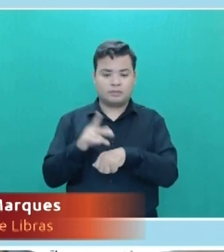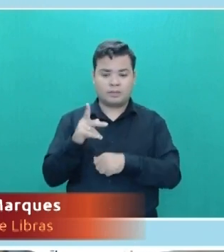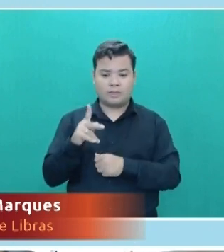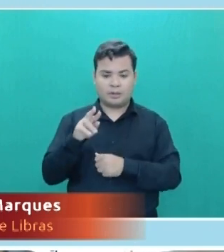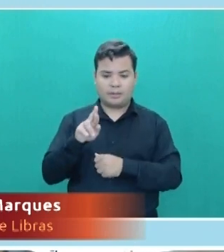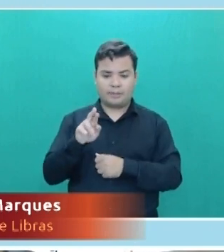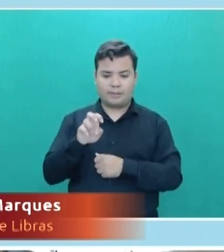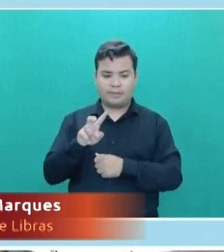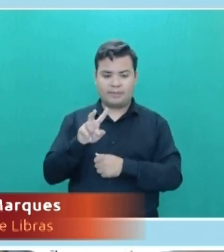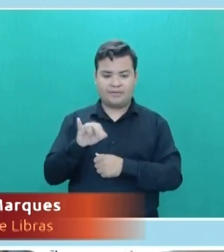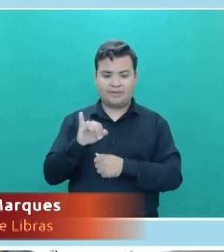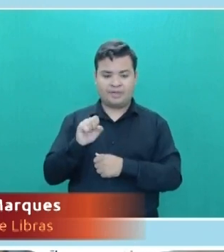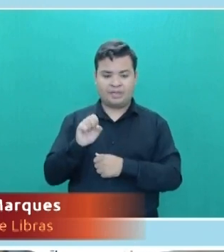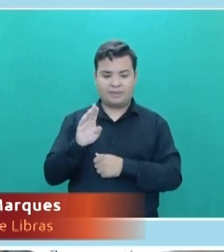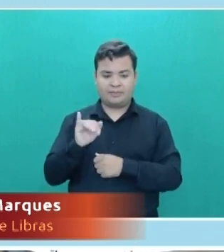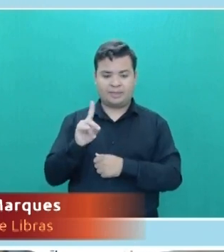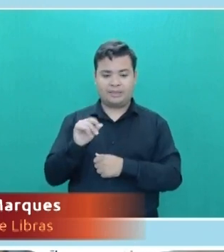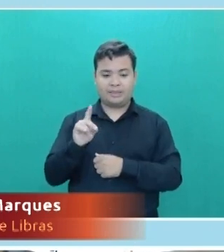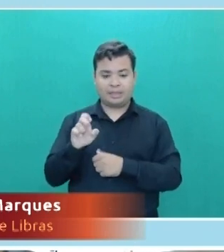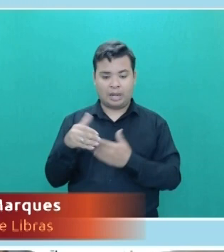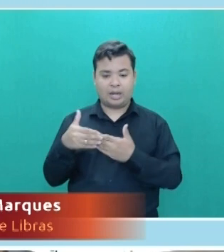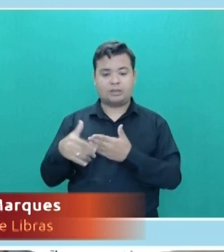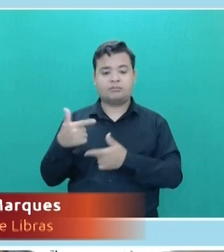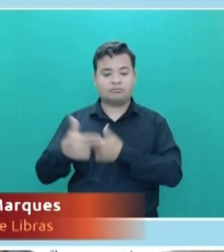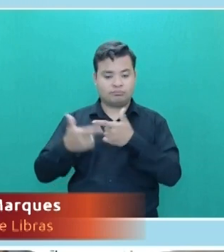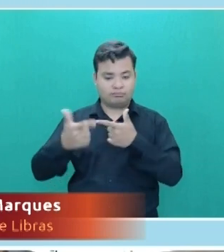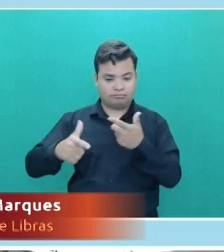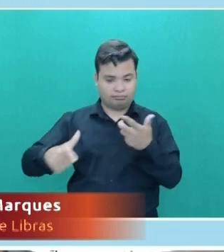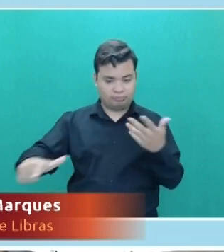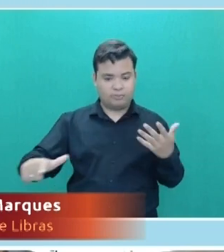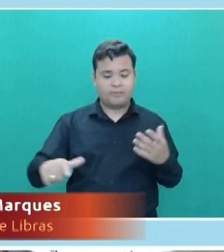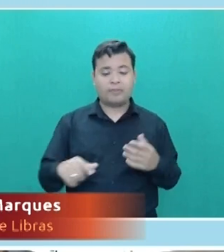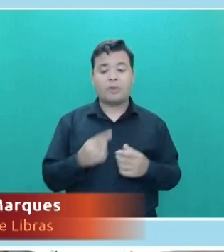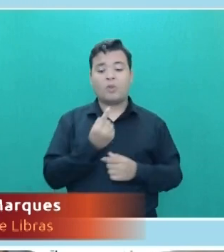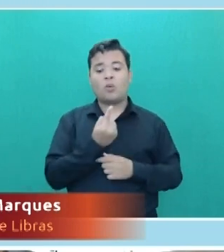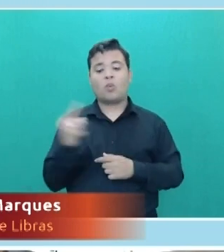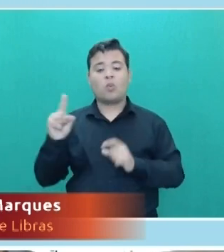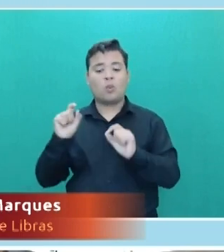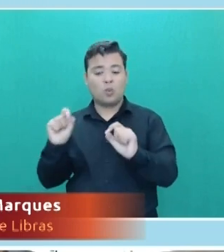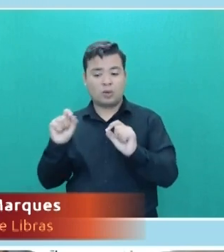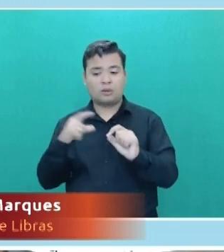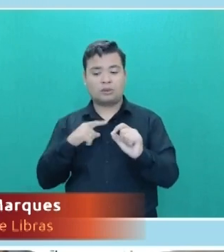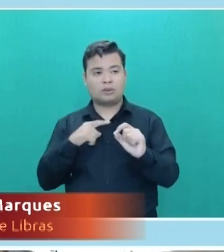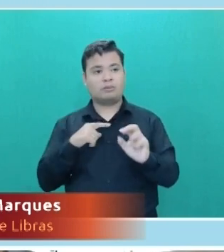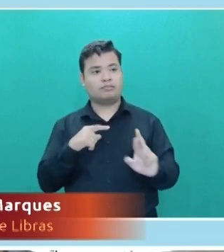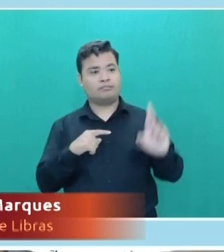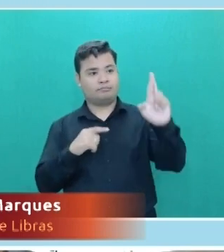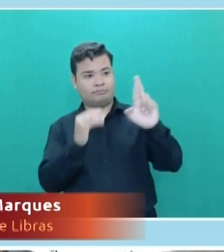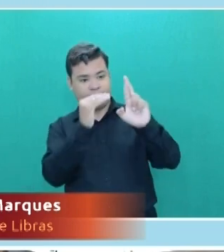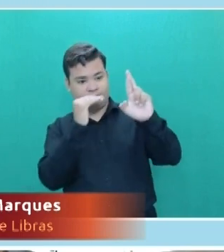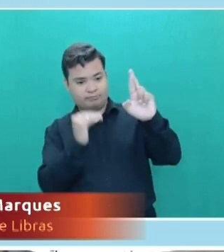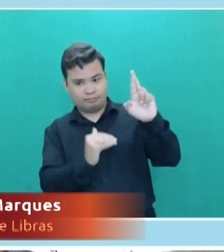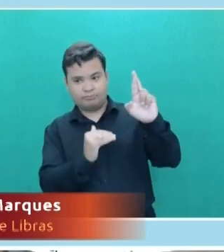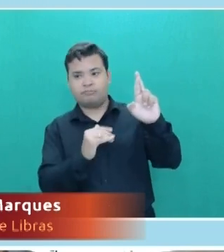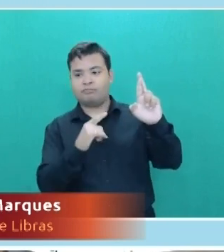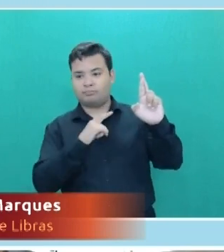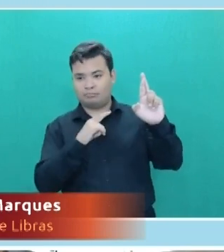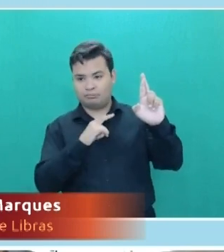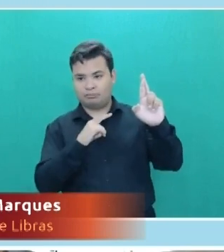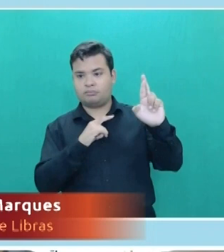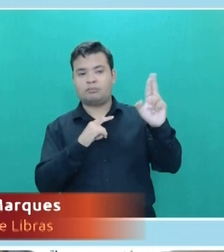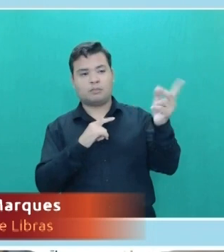de repetição daquela atividade. E o último, e não menos importante, é a subordinação. Aquele trabalhador está vinculado aos